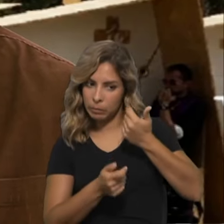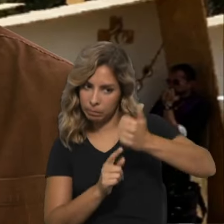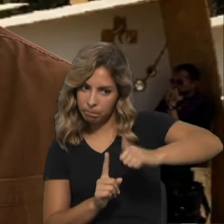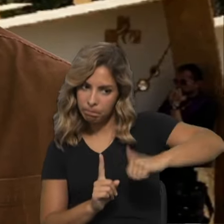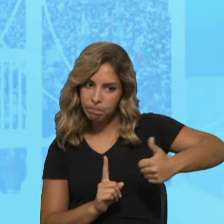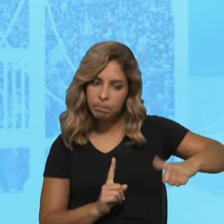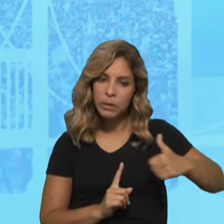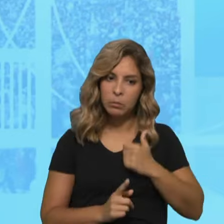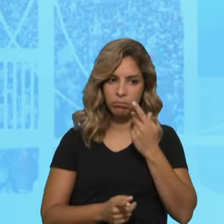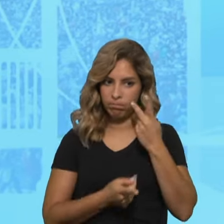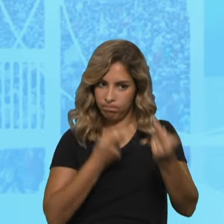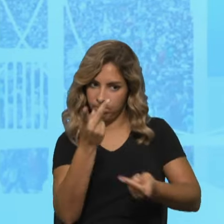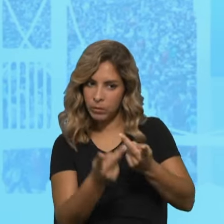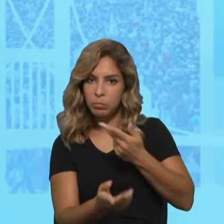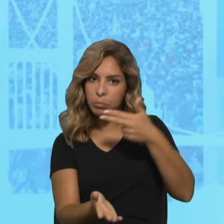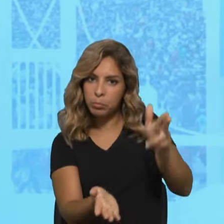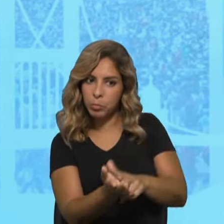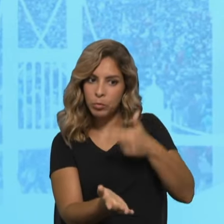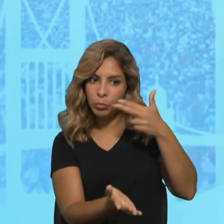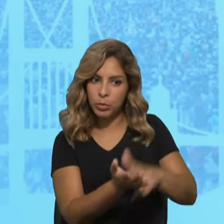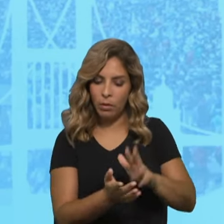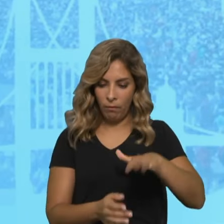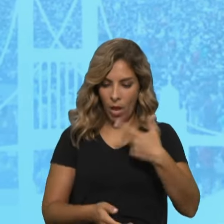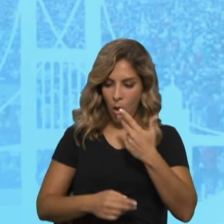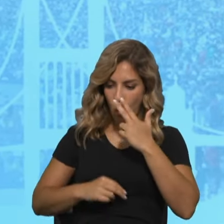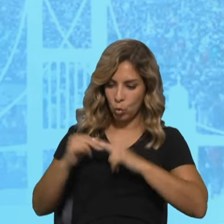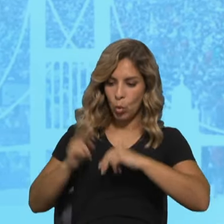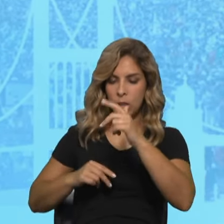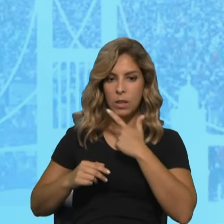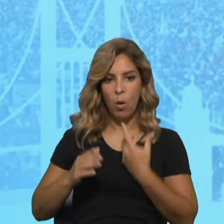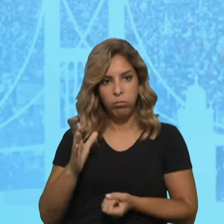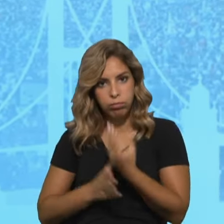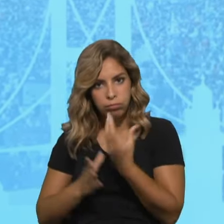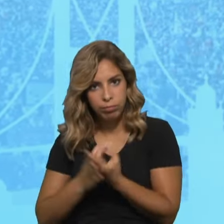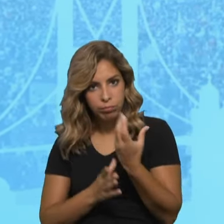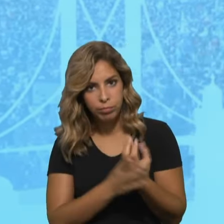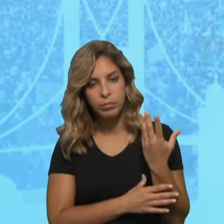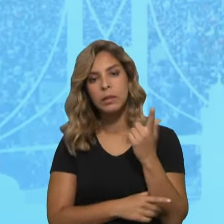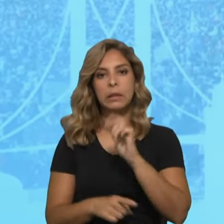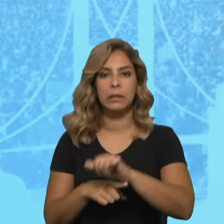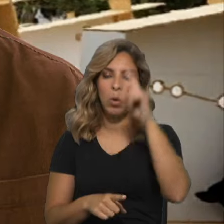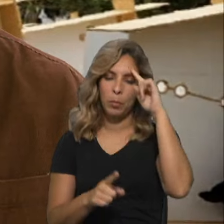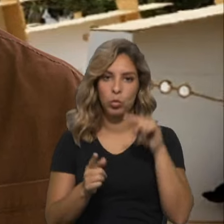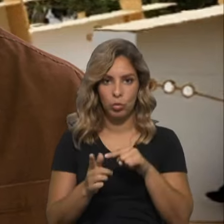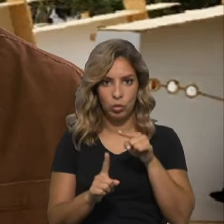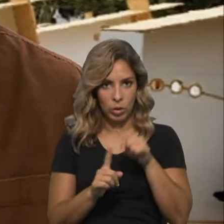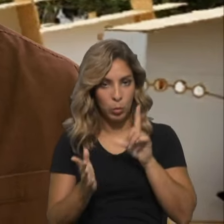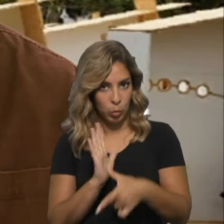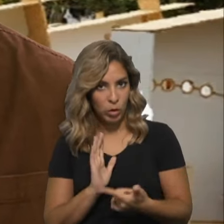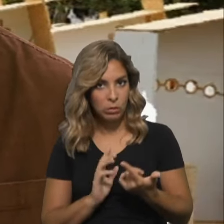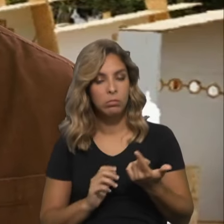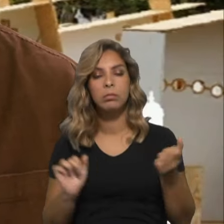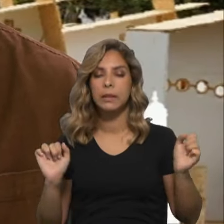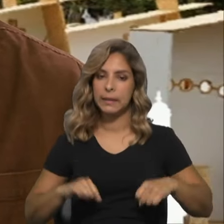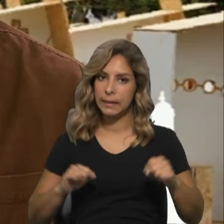própria leitura da realidade e querer construir e é muito Esso o projeto em causa não é exatamente é os jovens também